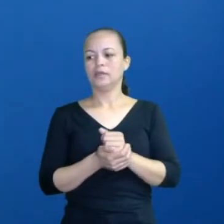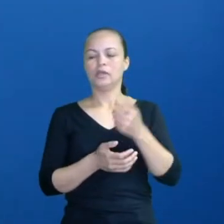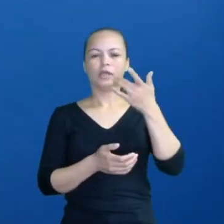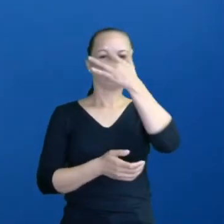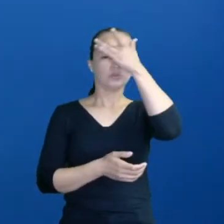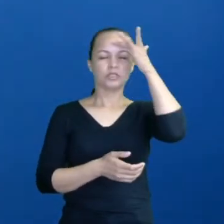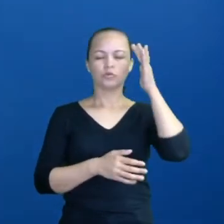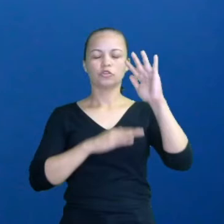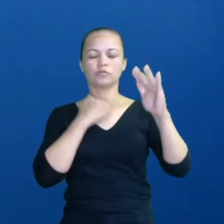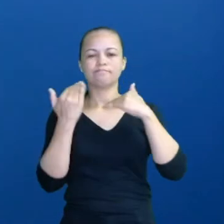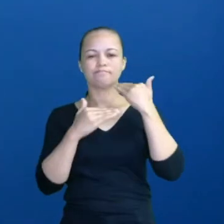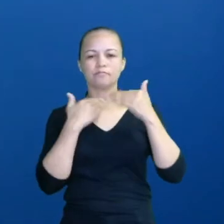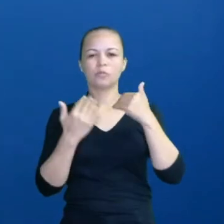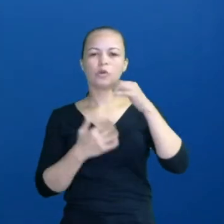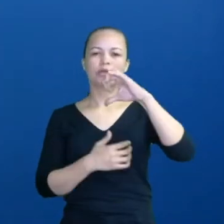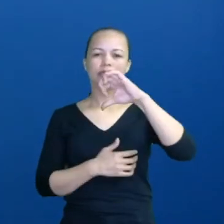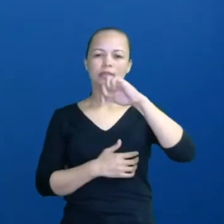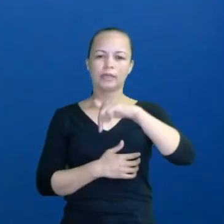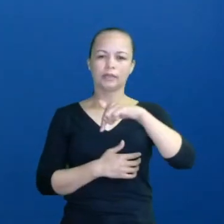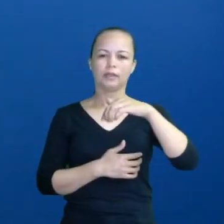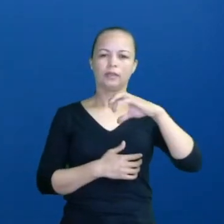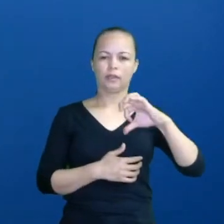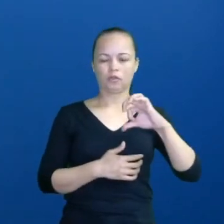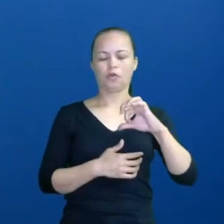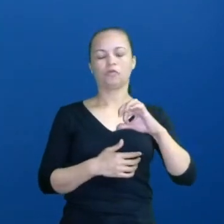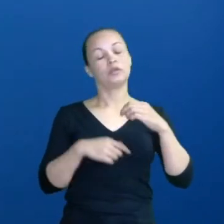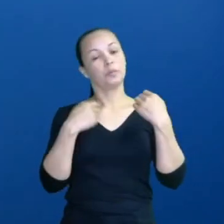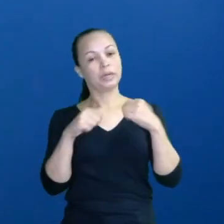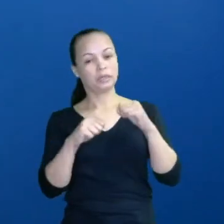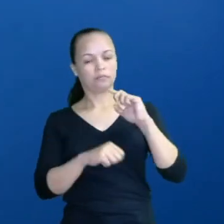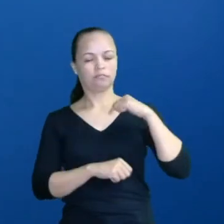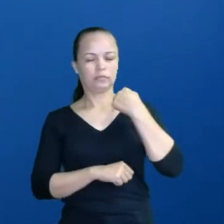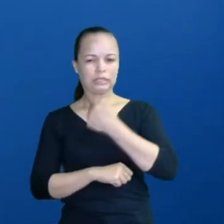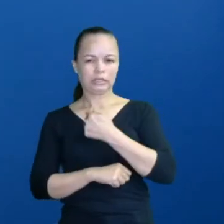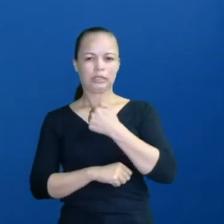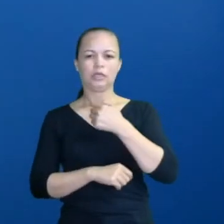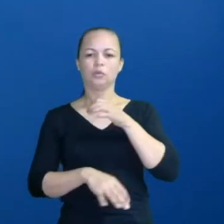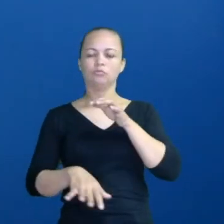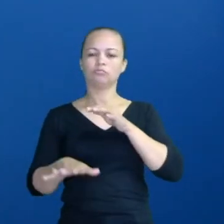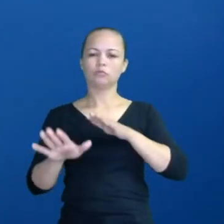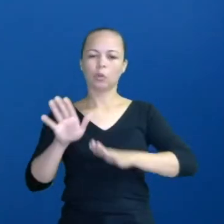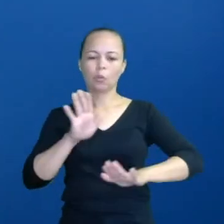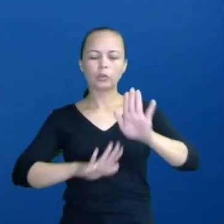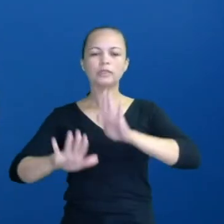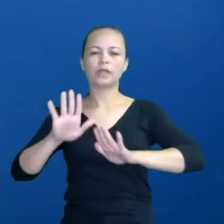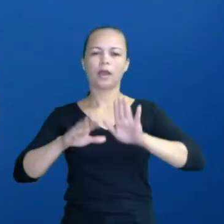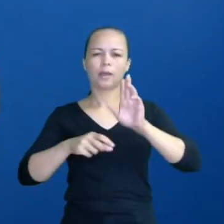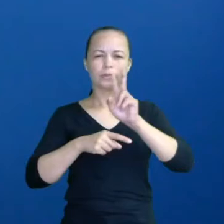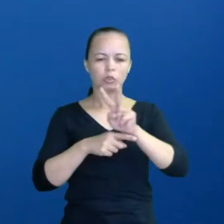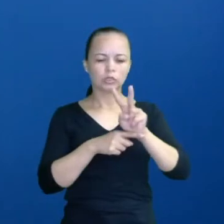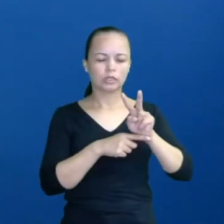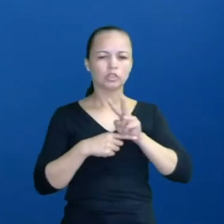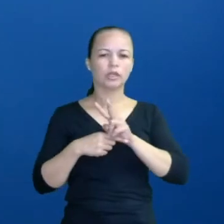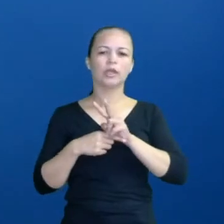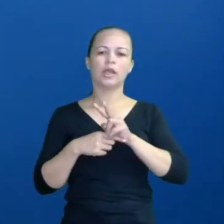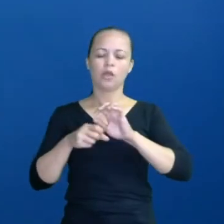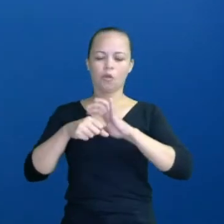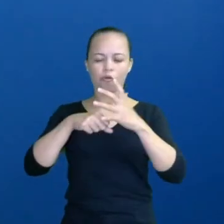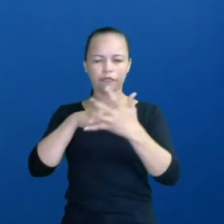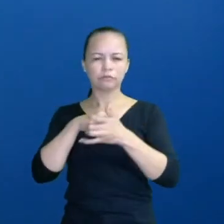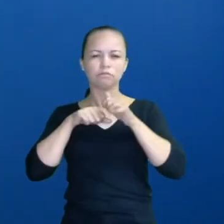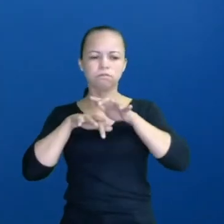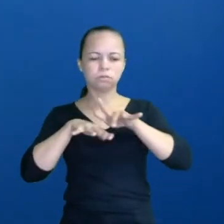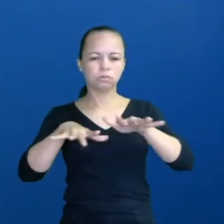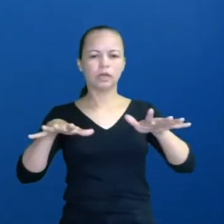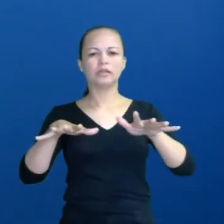gente precisa continuar se cuidando, não é verdade? Porque a Covid está aí. E vai passar muito tempo, viu? Então,